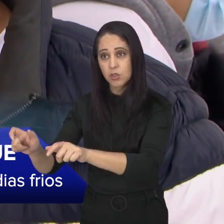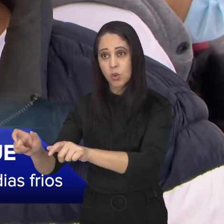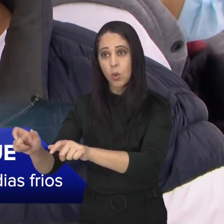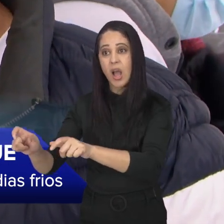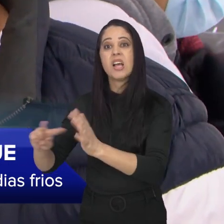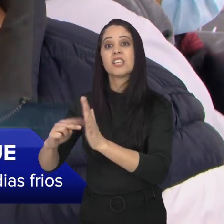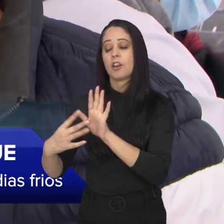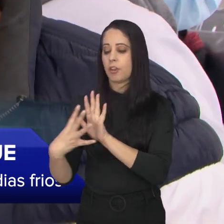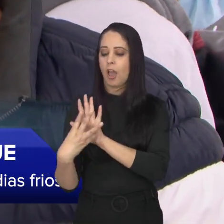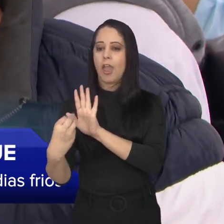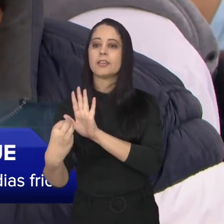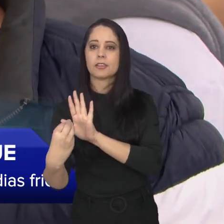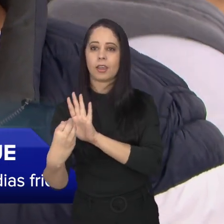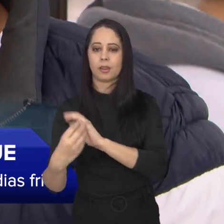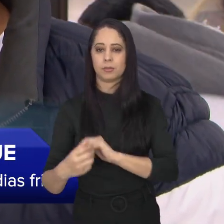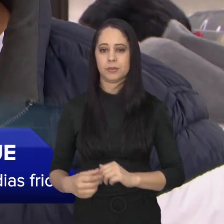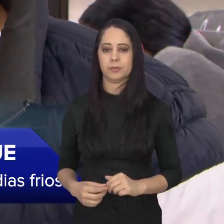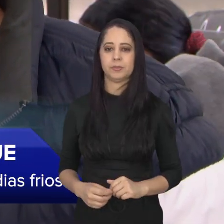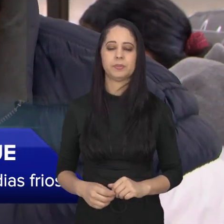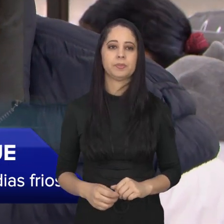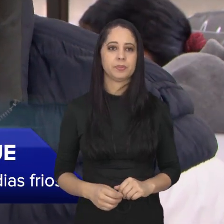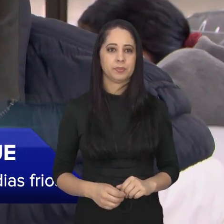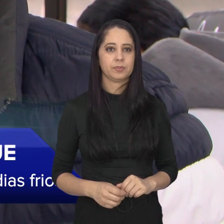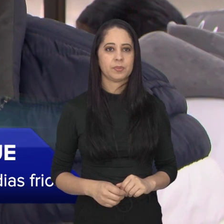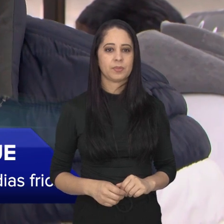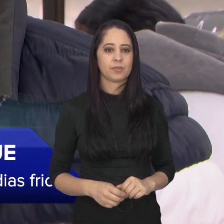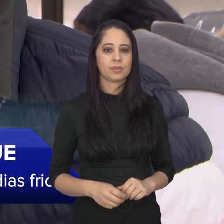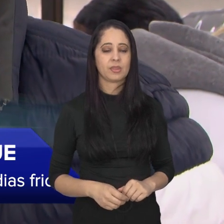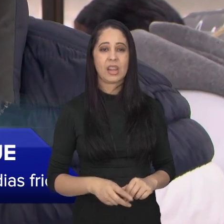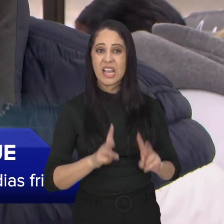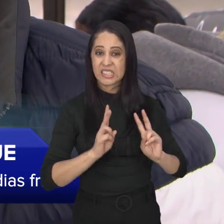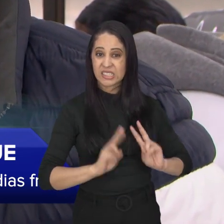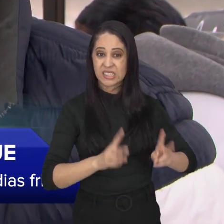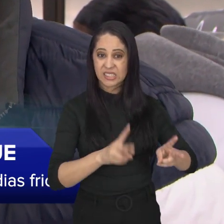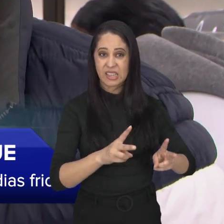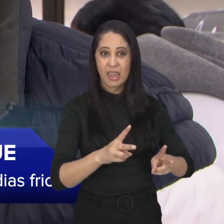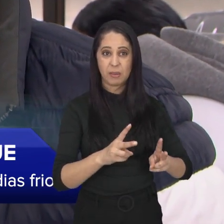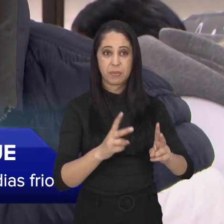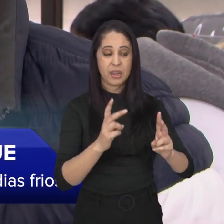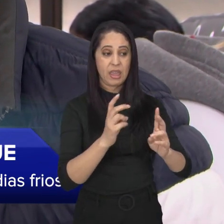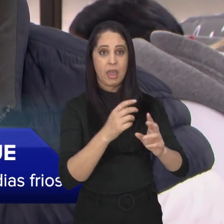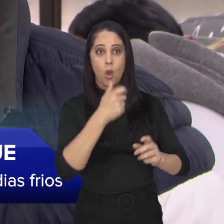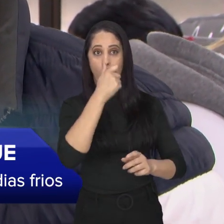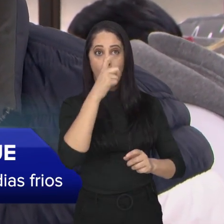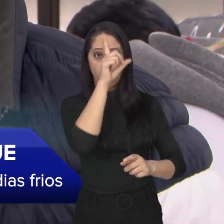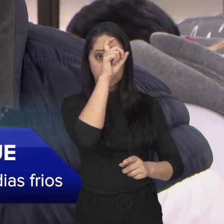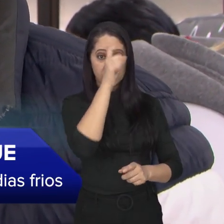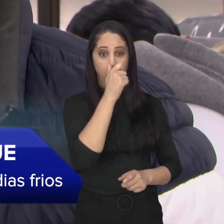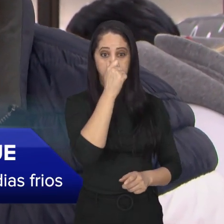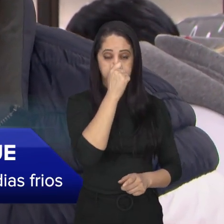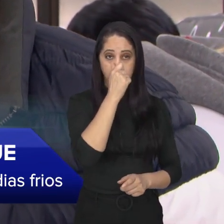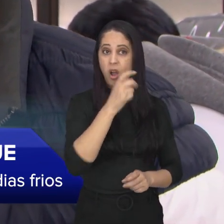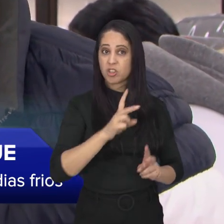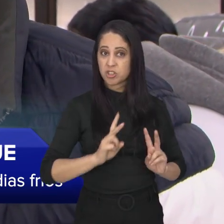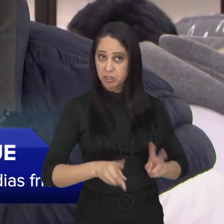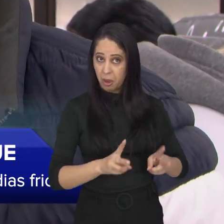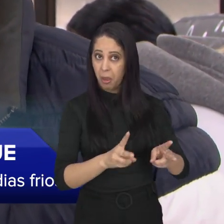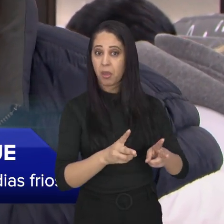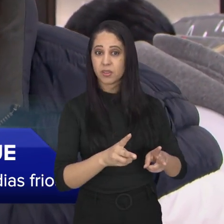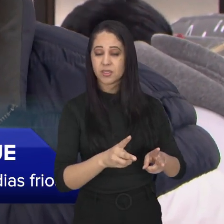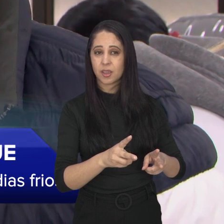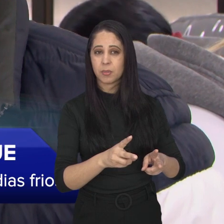Paulo, primeiro, boa tarde para você. Por que essa época do ano é tão importante, né, quando se trata aí da doação de sangue? Boa tarde.